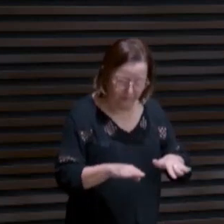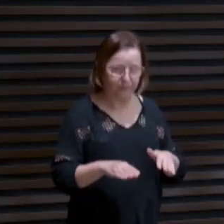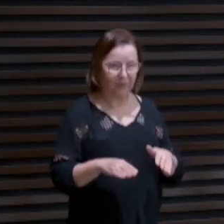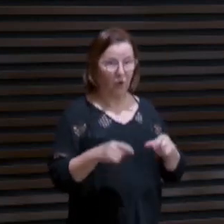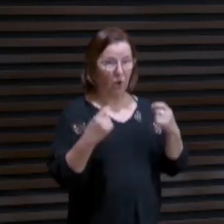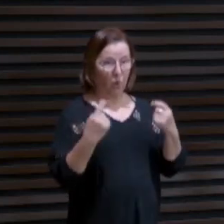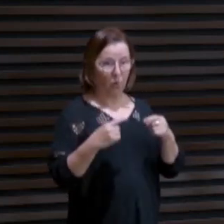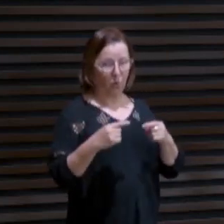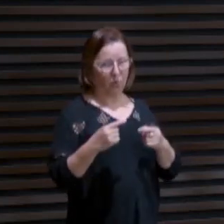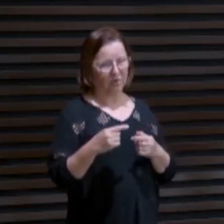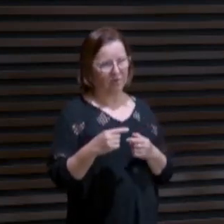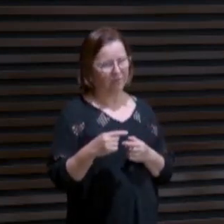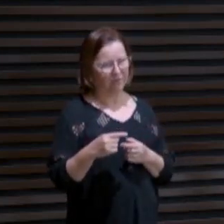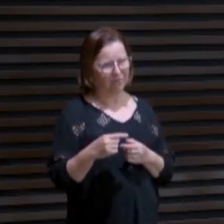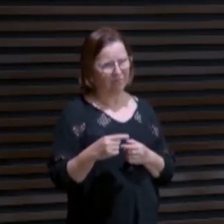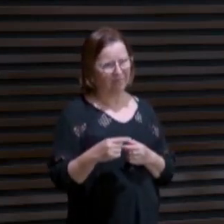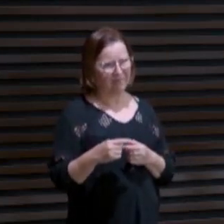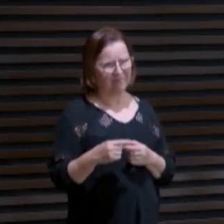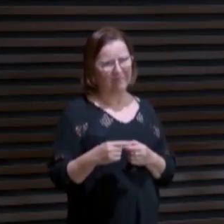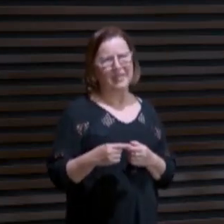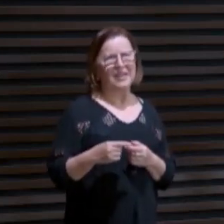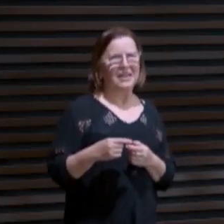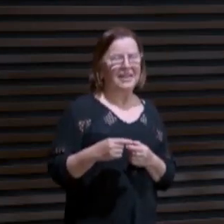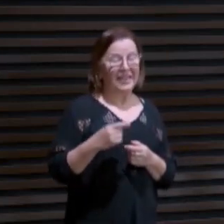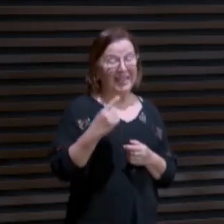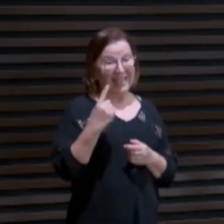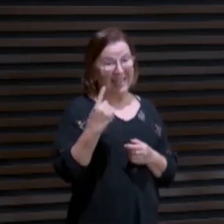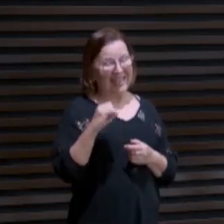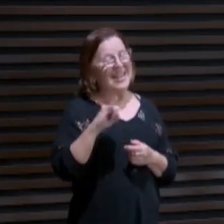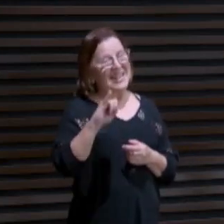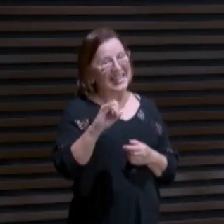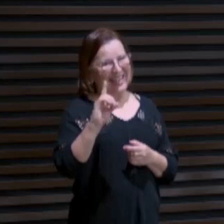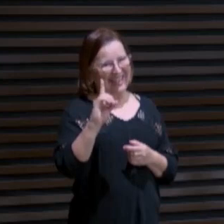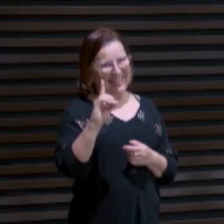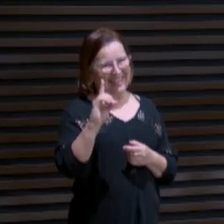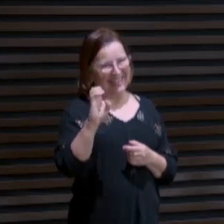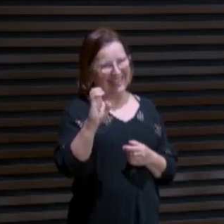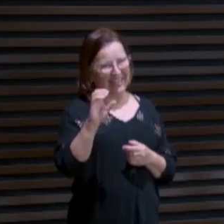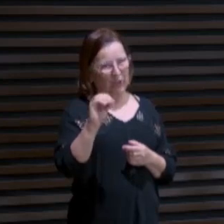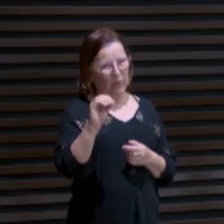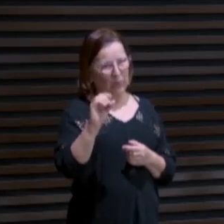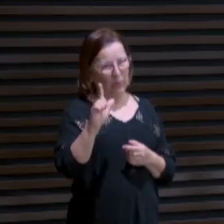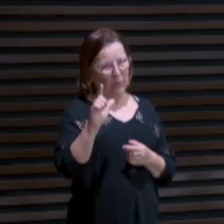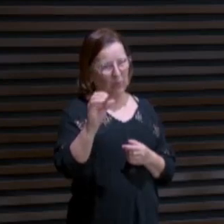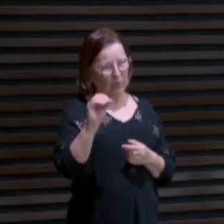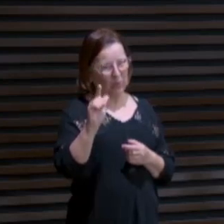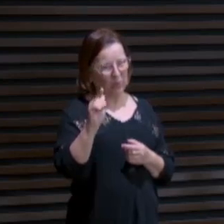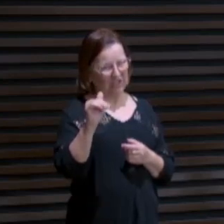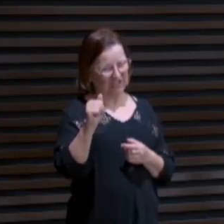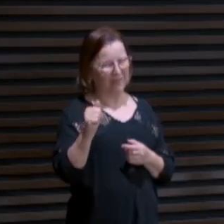de gênero, contra racismo, contra a corrupção governamental e corporativa, contra a